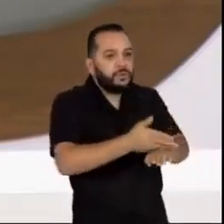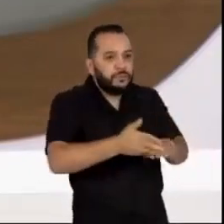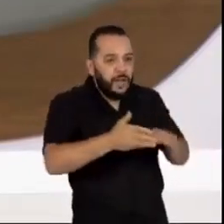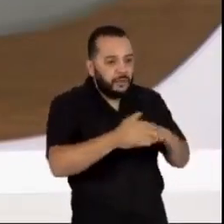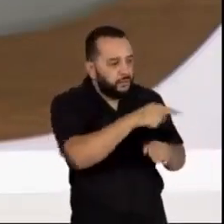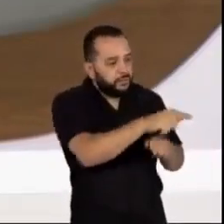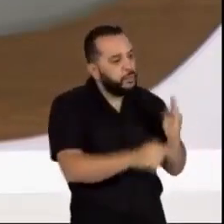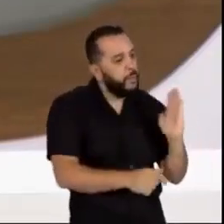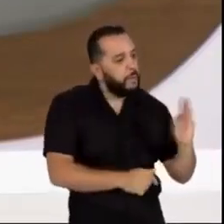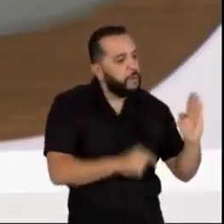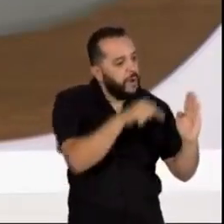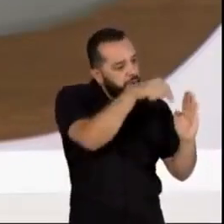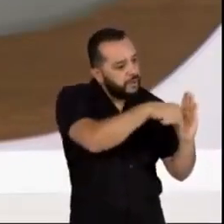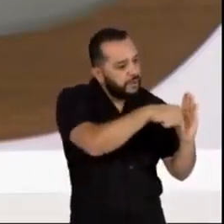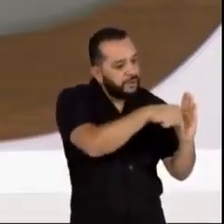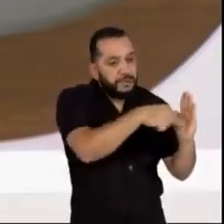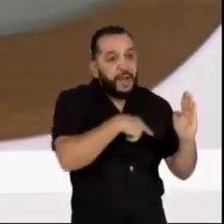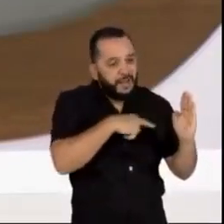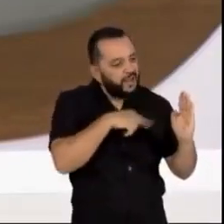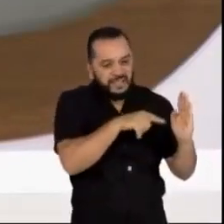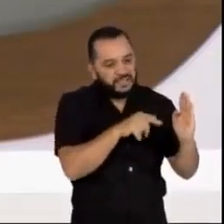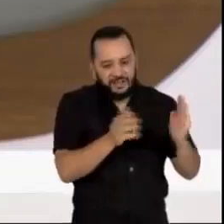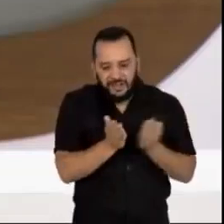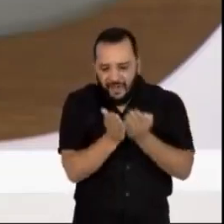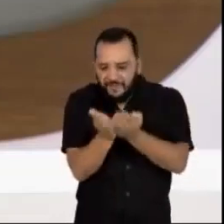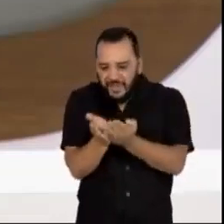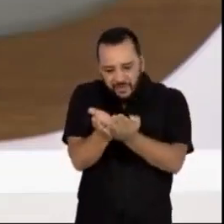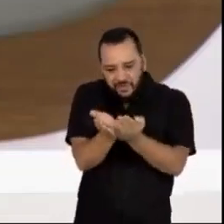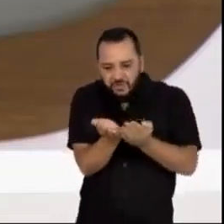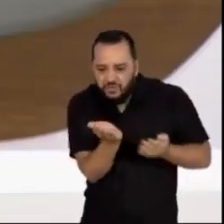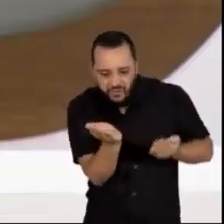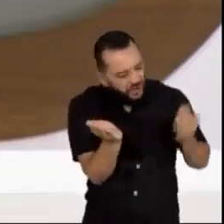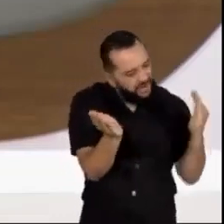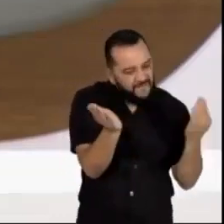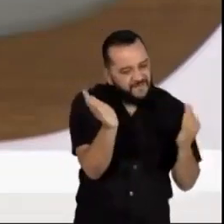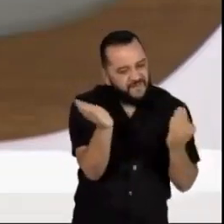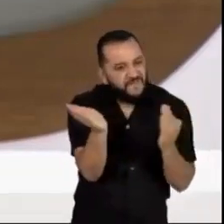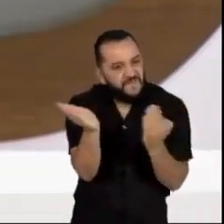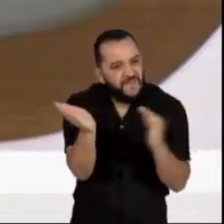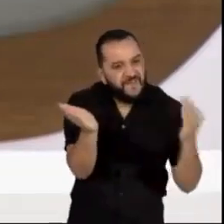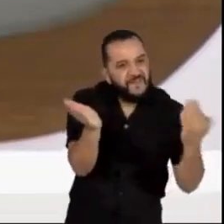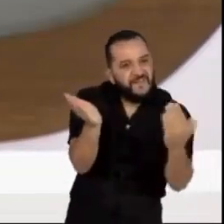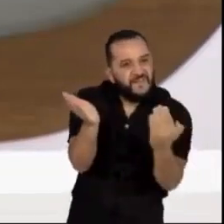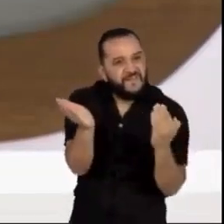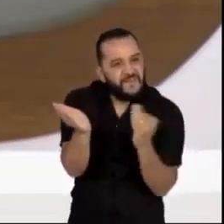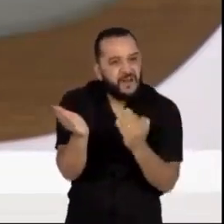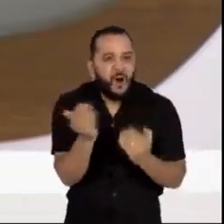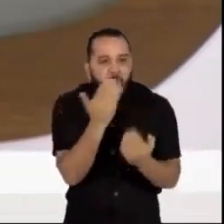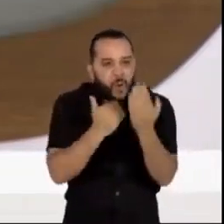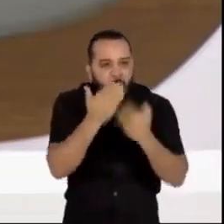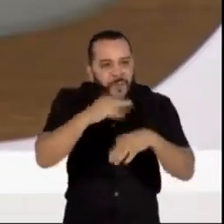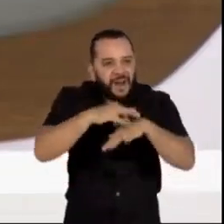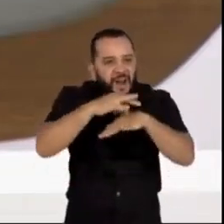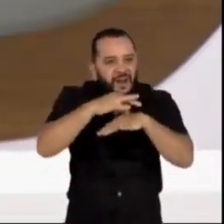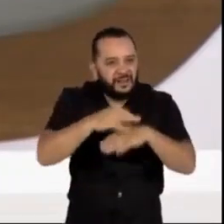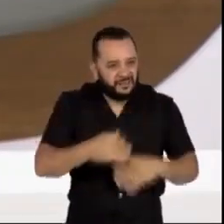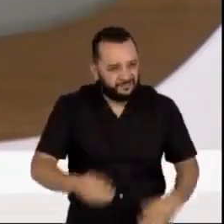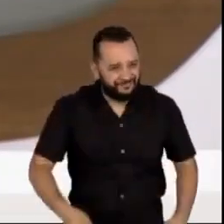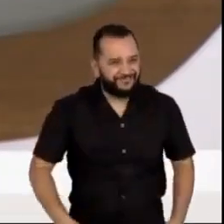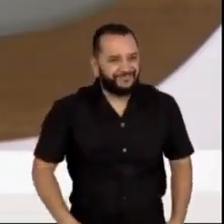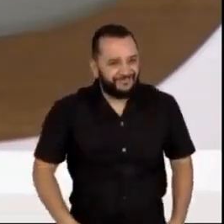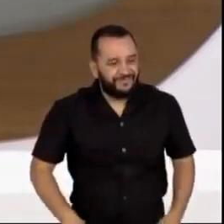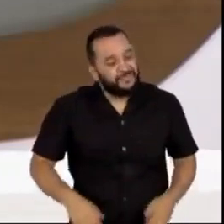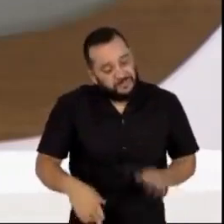seguiam é os navios Negreiros de tudo o que